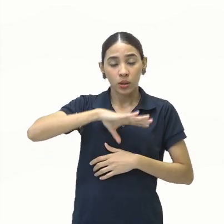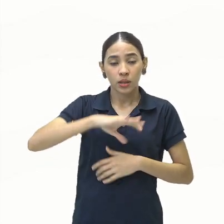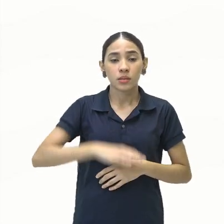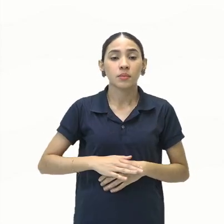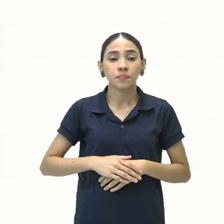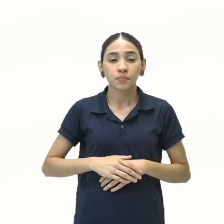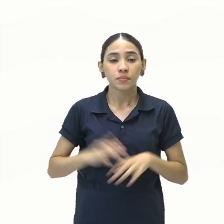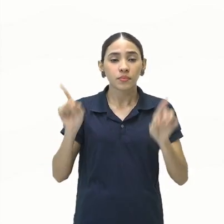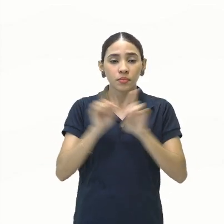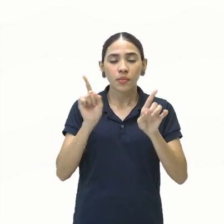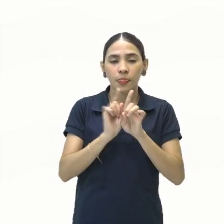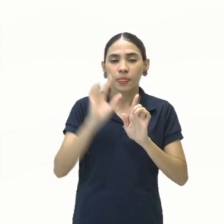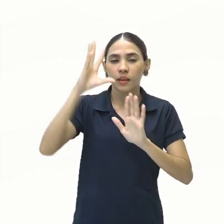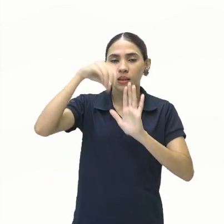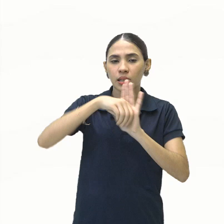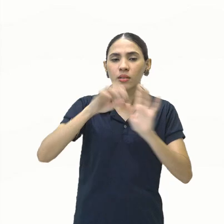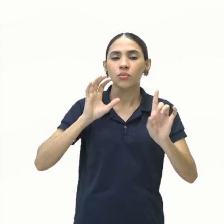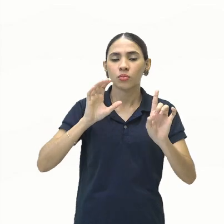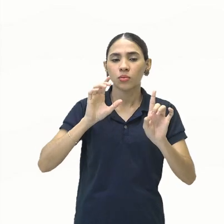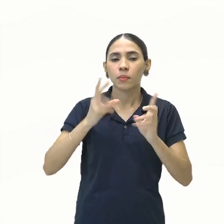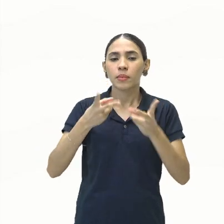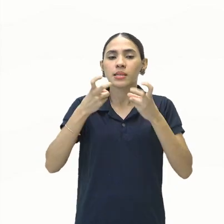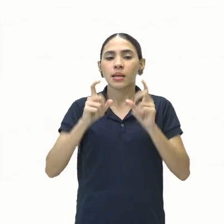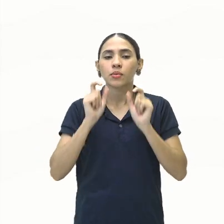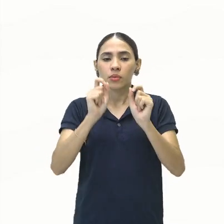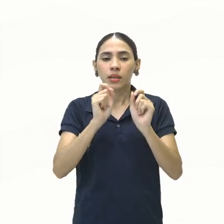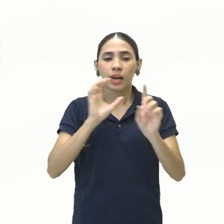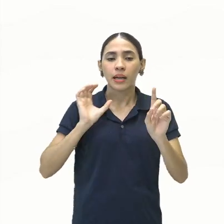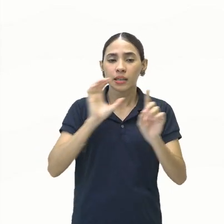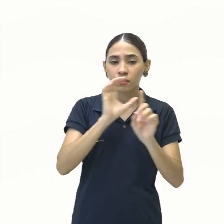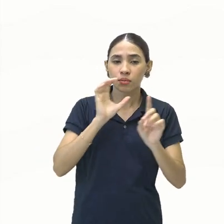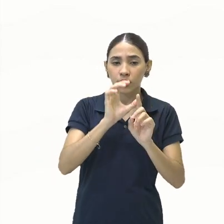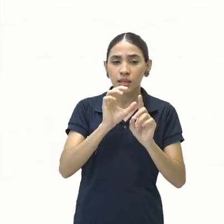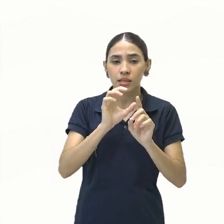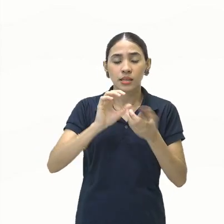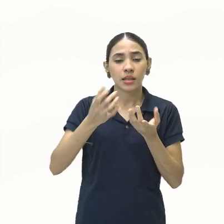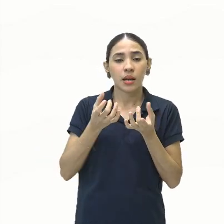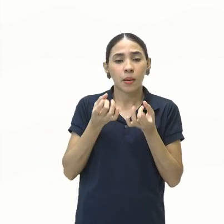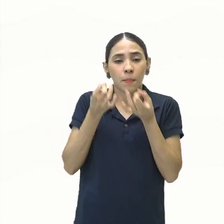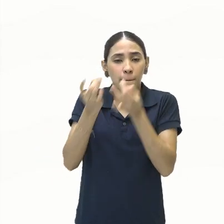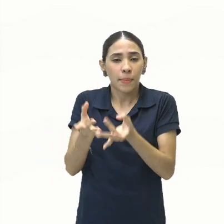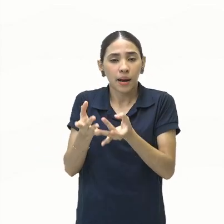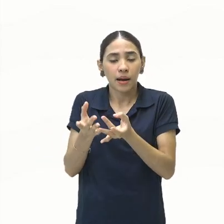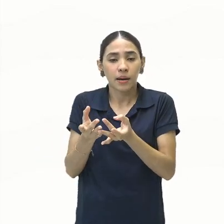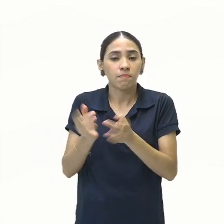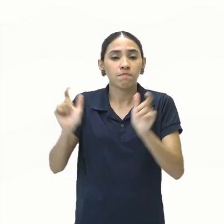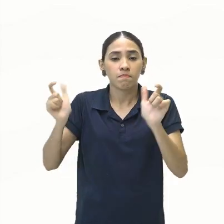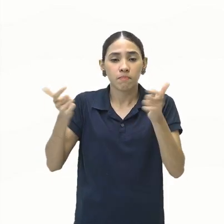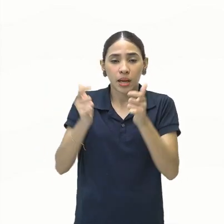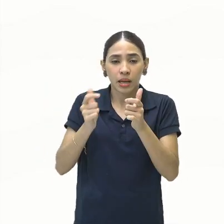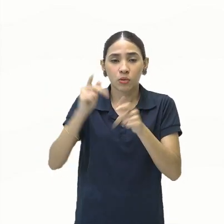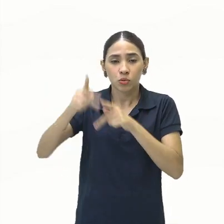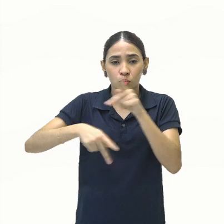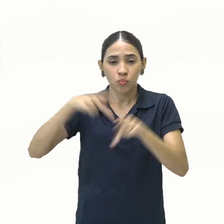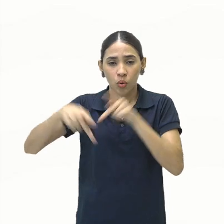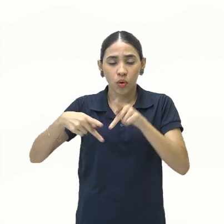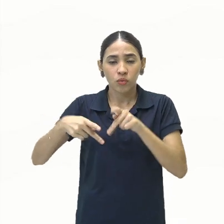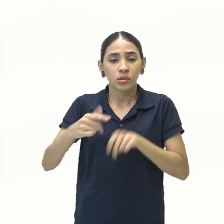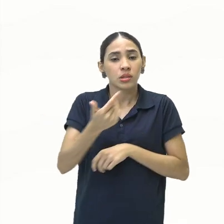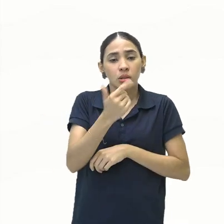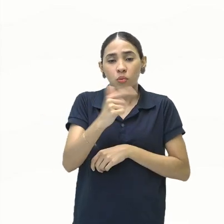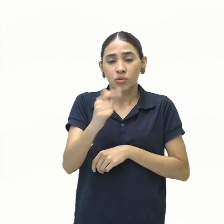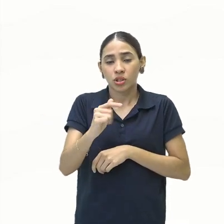observar, dentre seus impactos, justamente a exclusão de pequenos agricultores. Não tinha